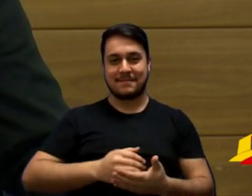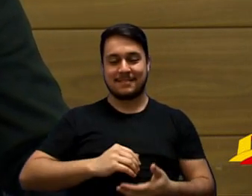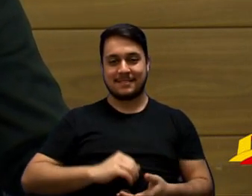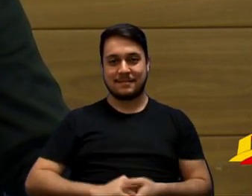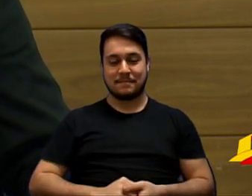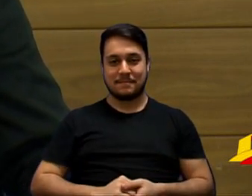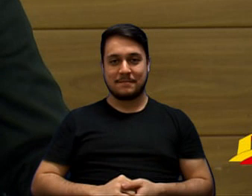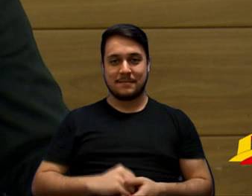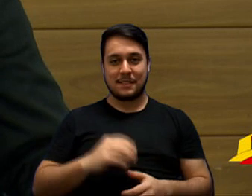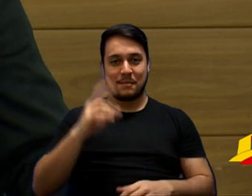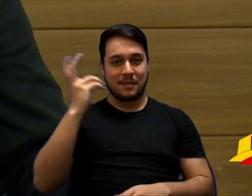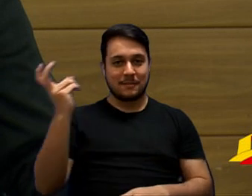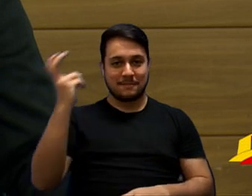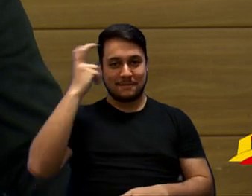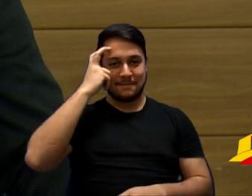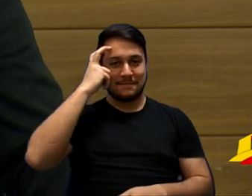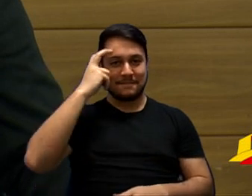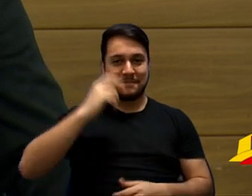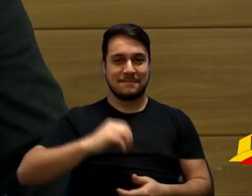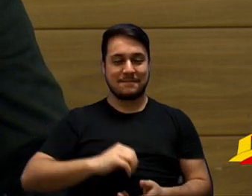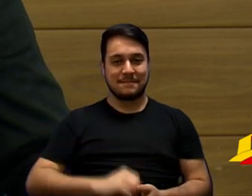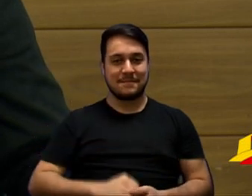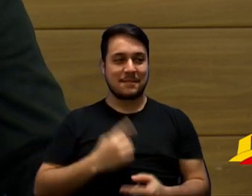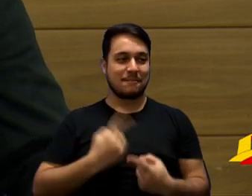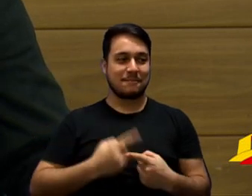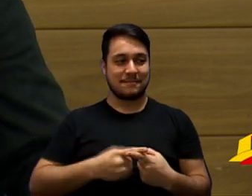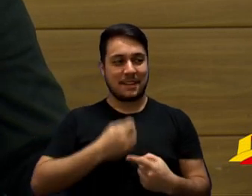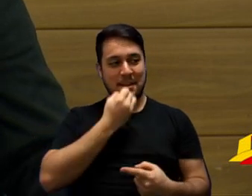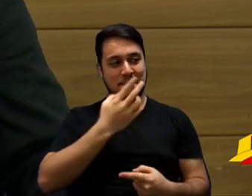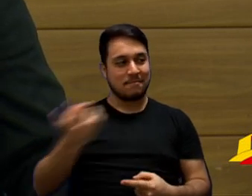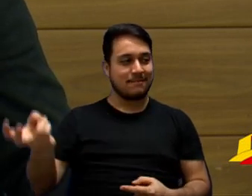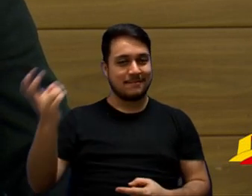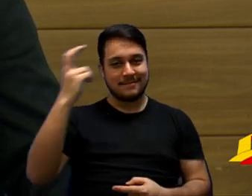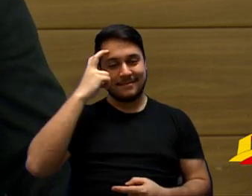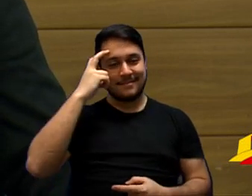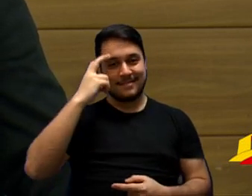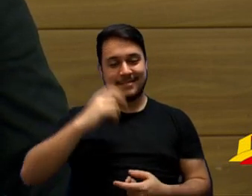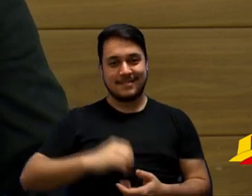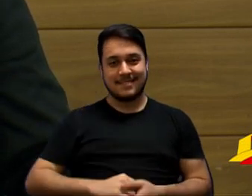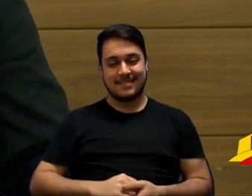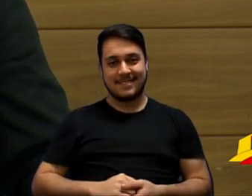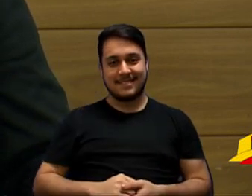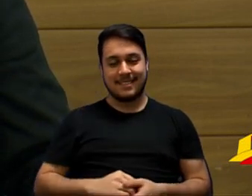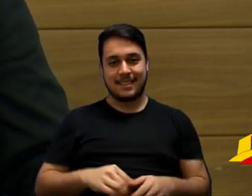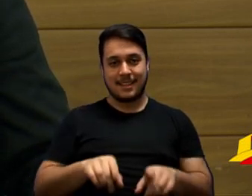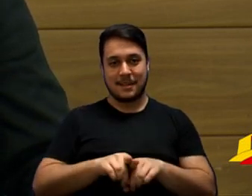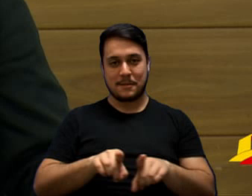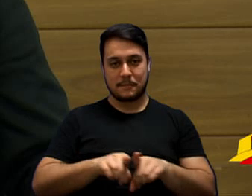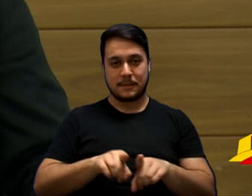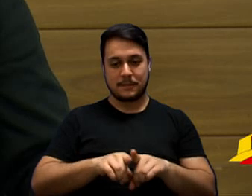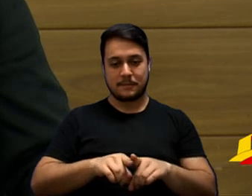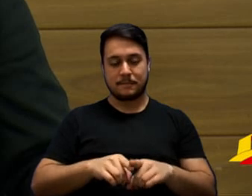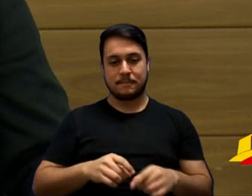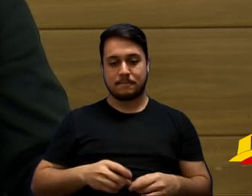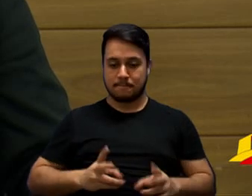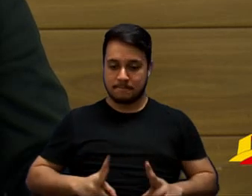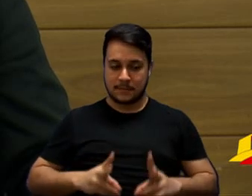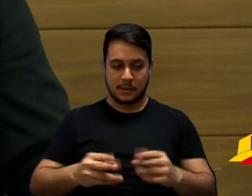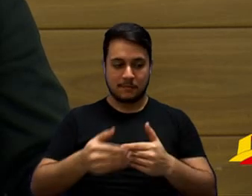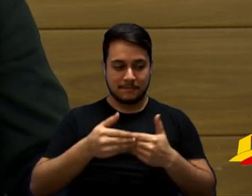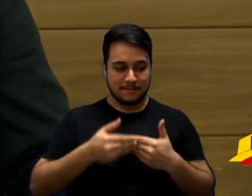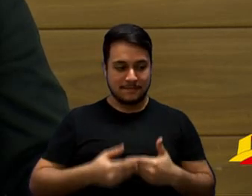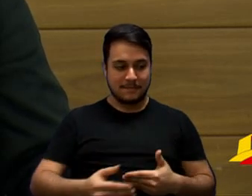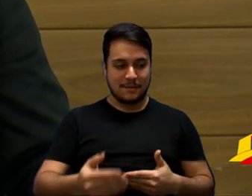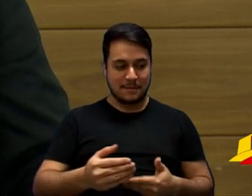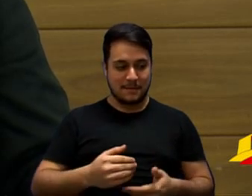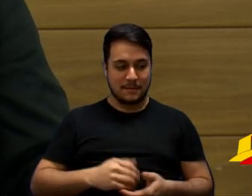sabe que seja uma cultura que assim como as boas culturas as más também ela se perpetuam então já está no